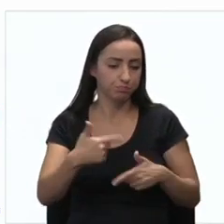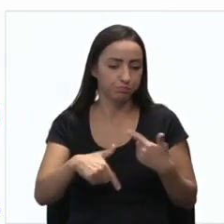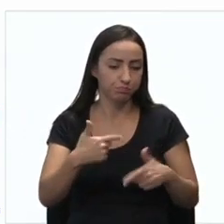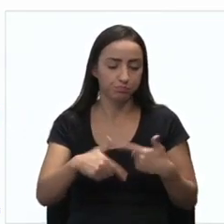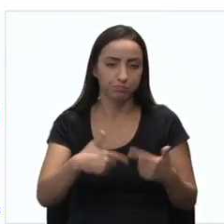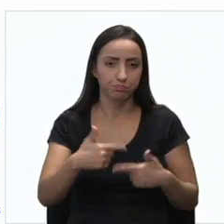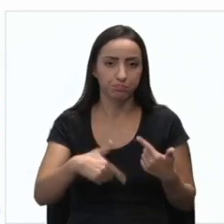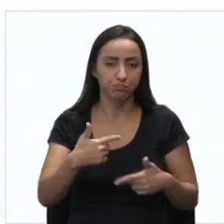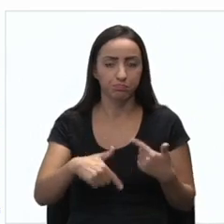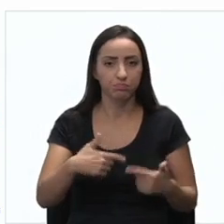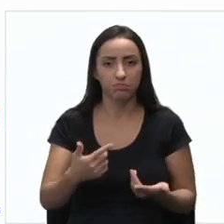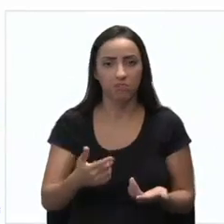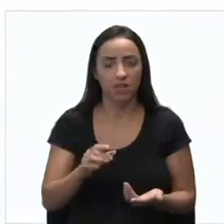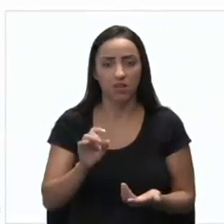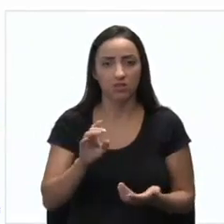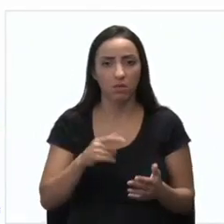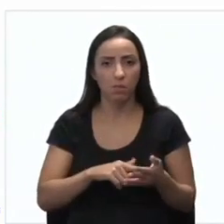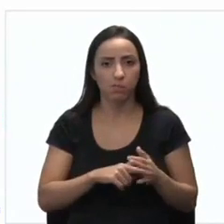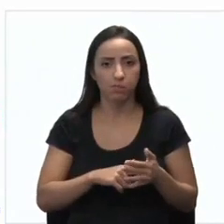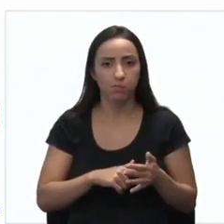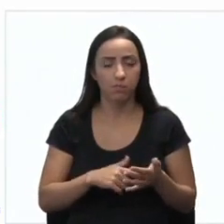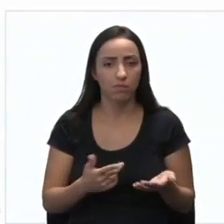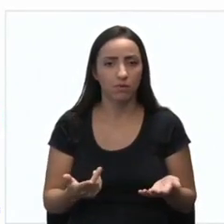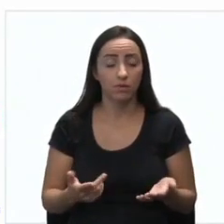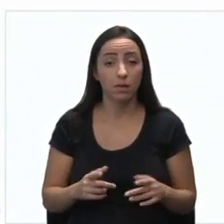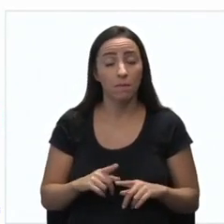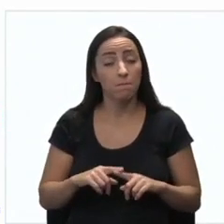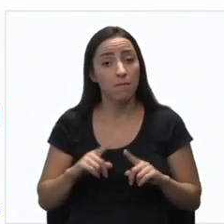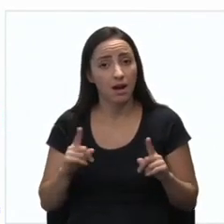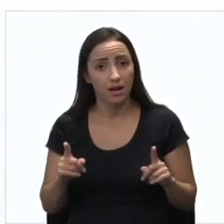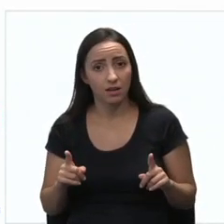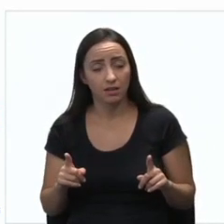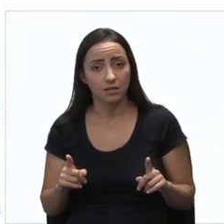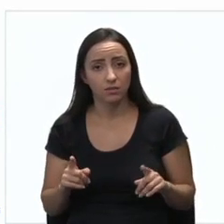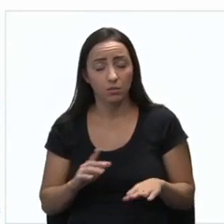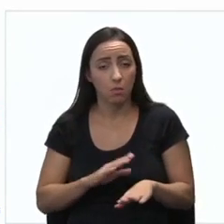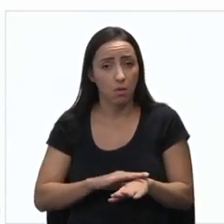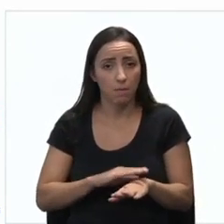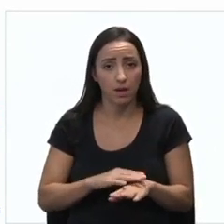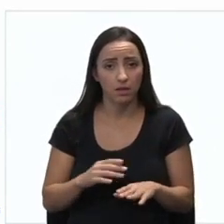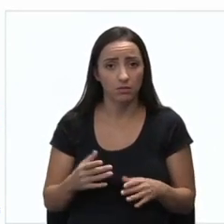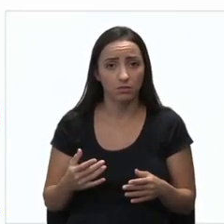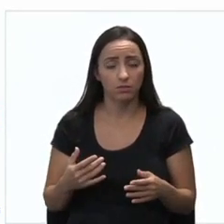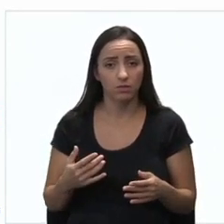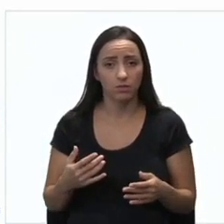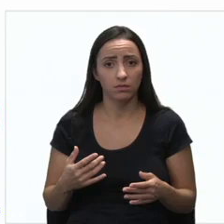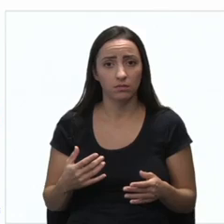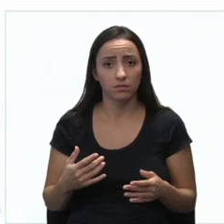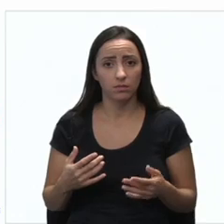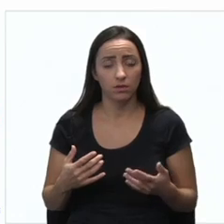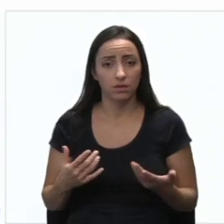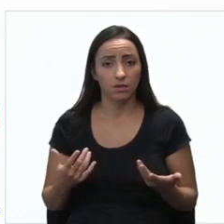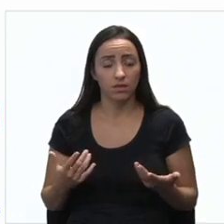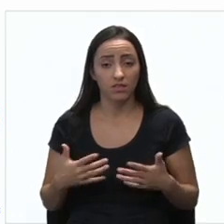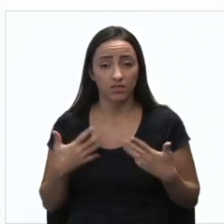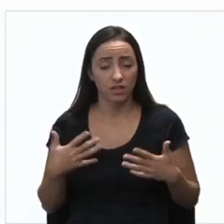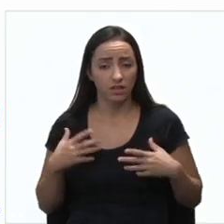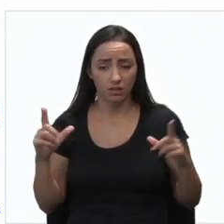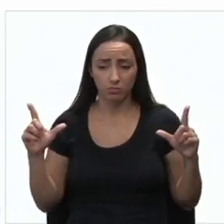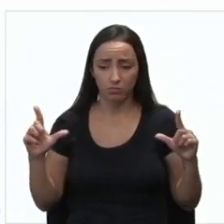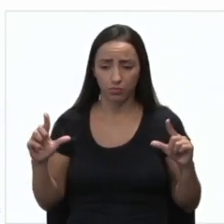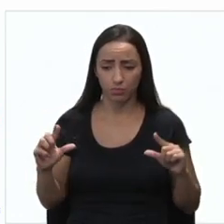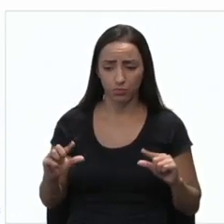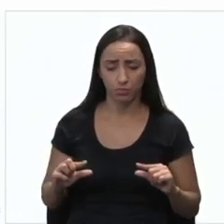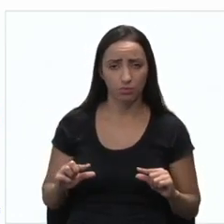para trabalhar. Ele é uma máquina, né? Só que uma hora essa energia se esgota, né? Então, ele não pode